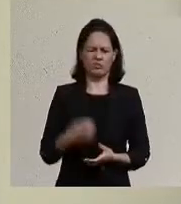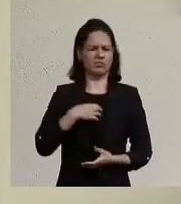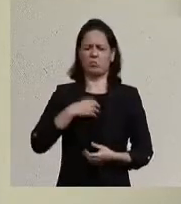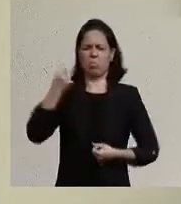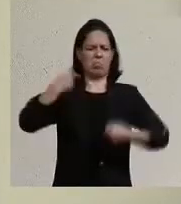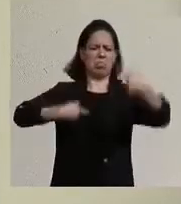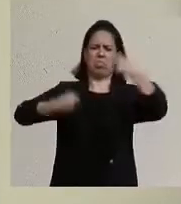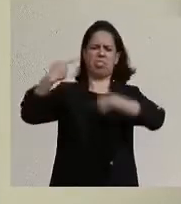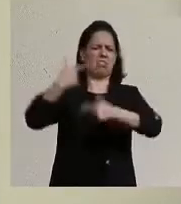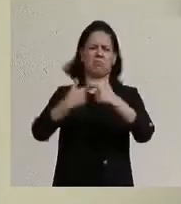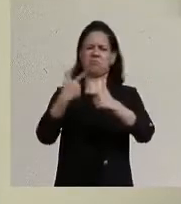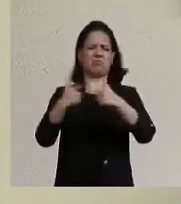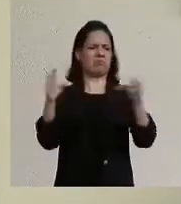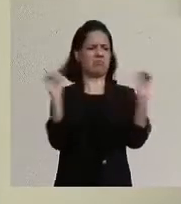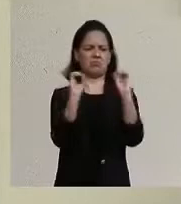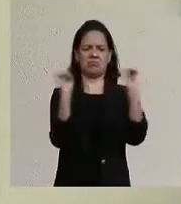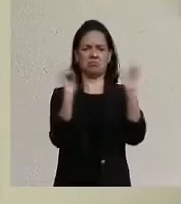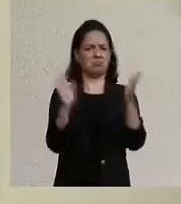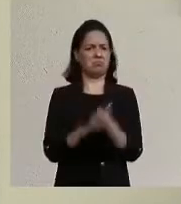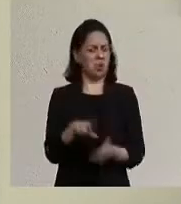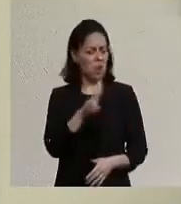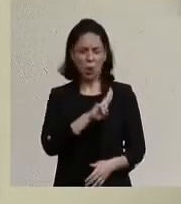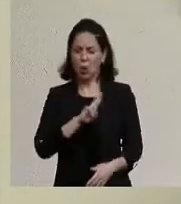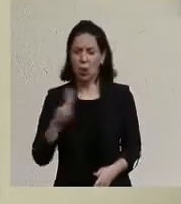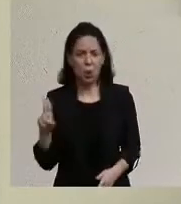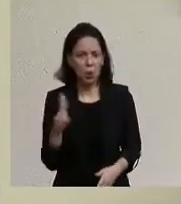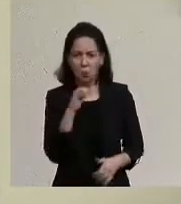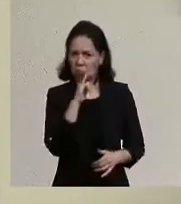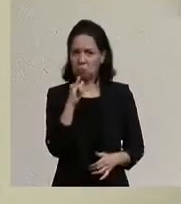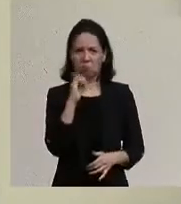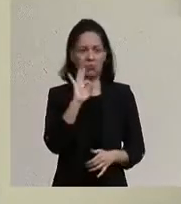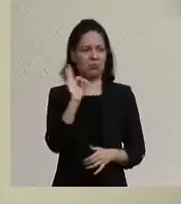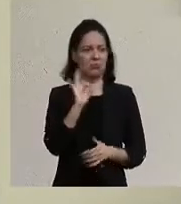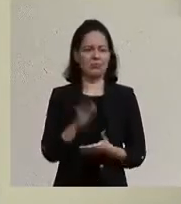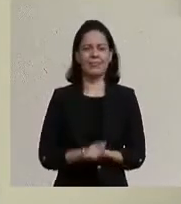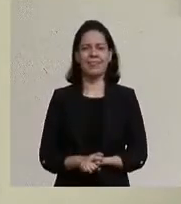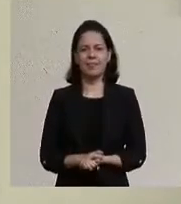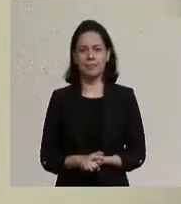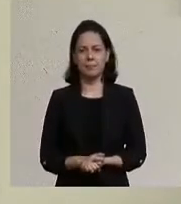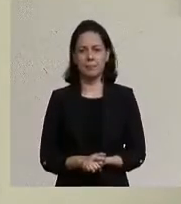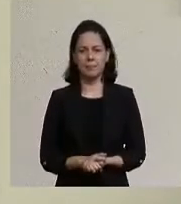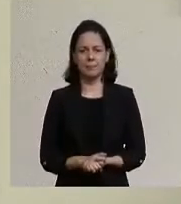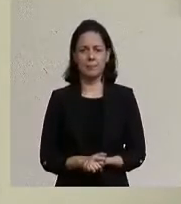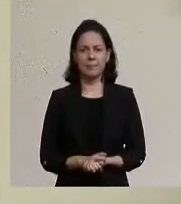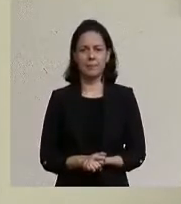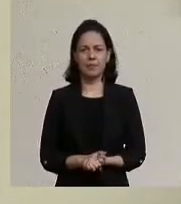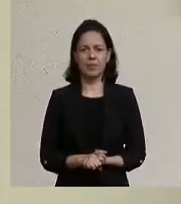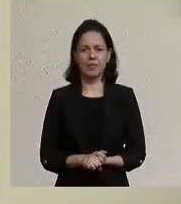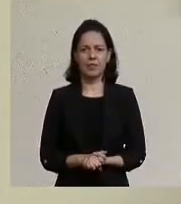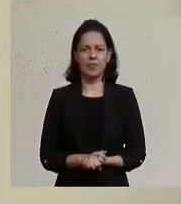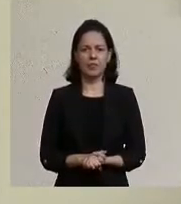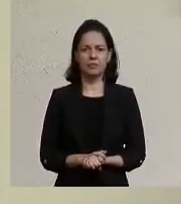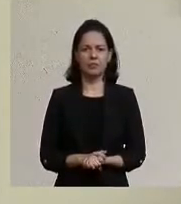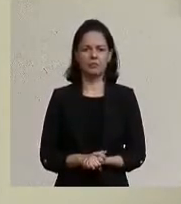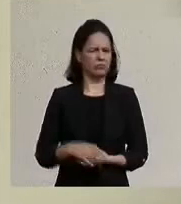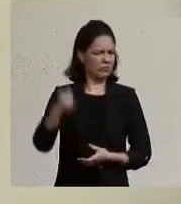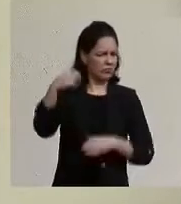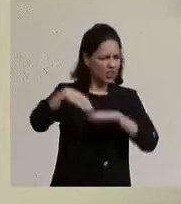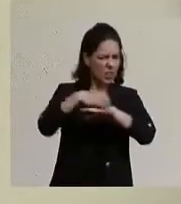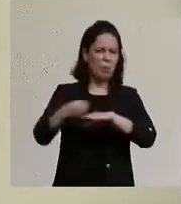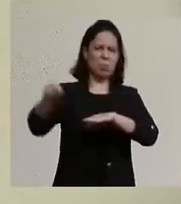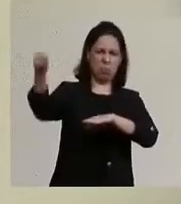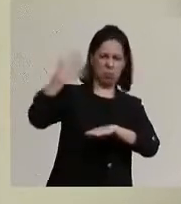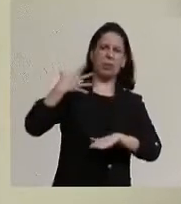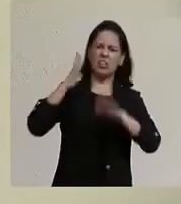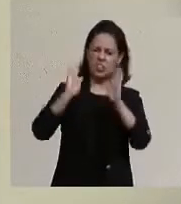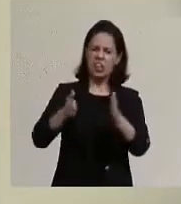gente não tem problema não não se tem nome não absolutamente nenhum direito de resposta Presidente não não jogou em mim não